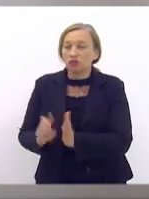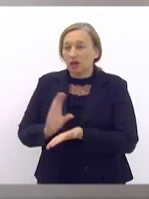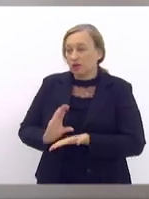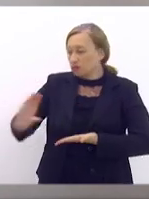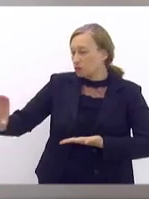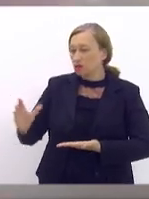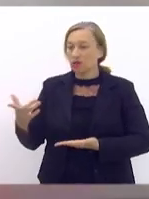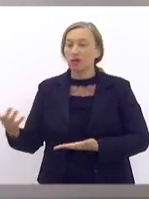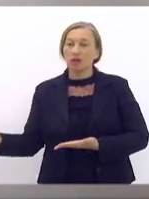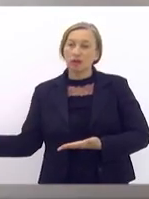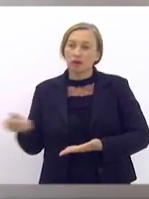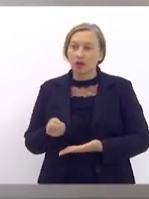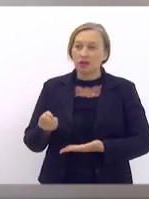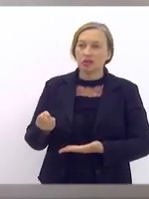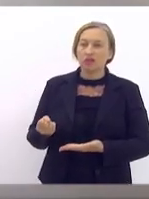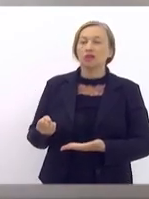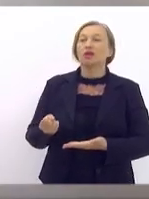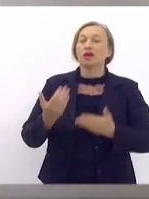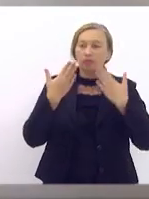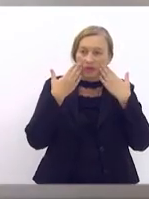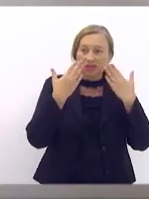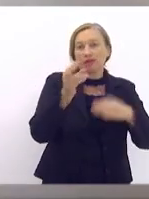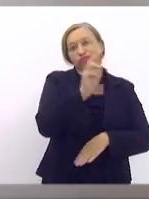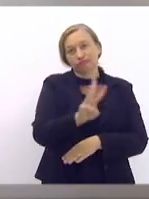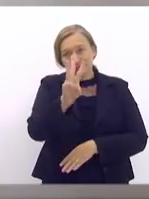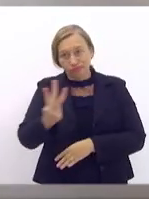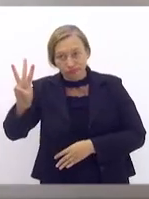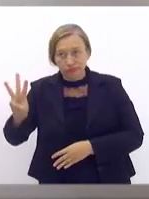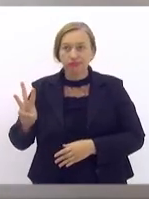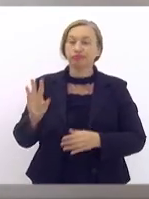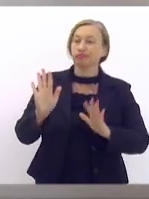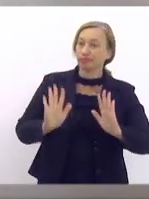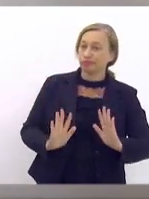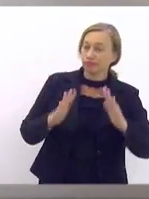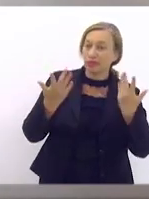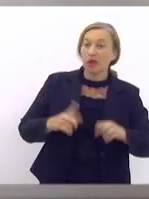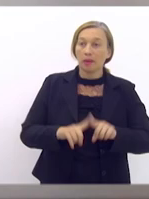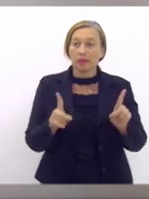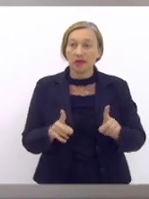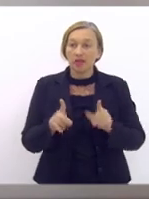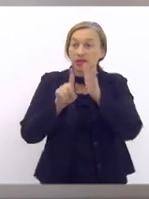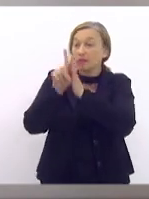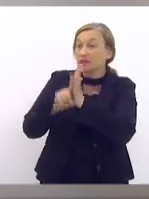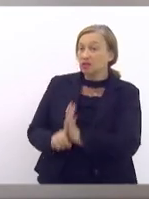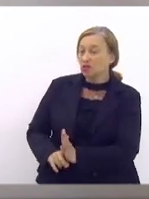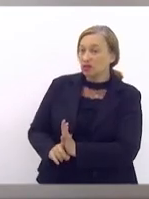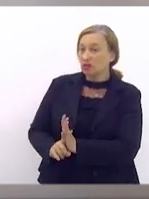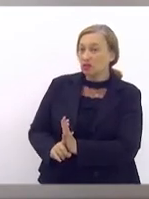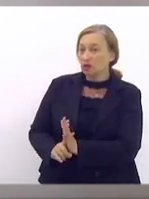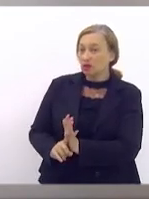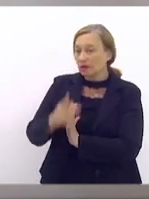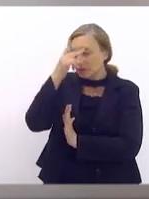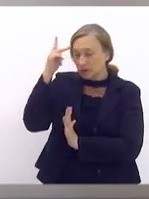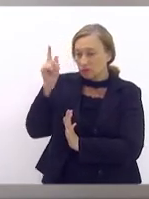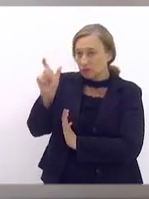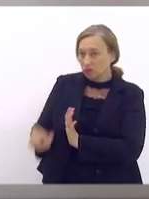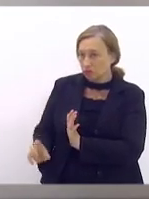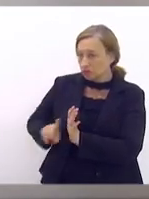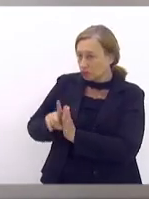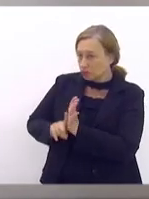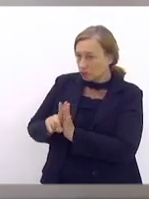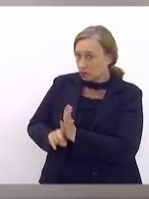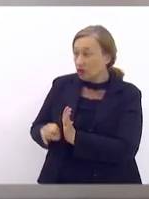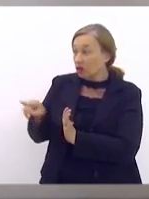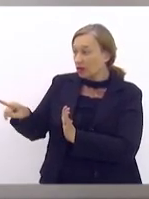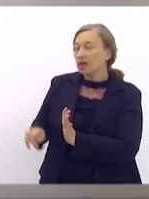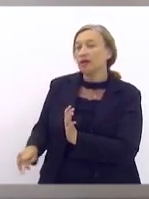os resultados e apresentar no nosso site, apresentar nos nossos eventos, mas aqueles pesquisadores que fizeram a pesquisa, eles também são